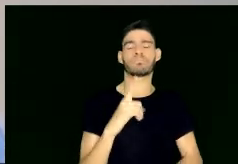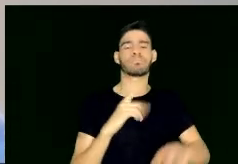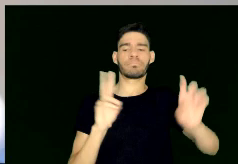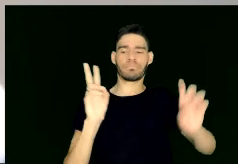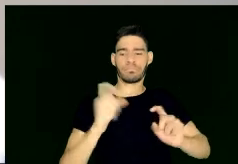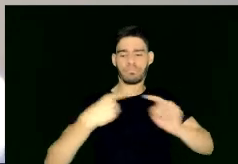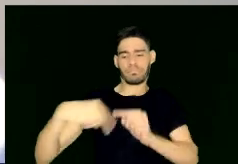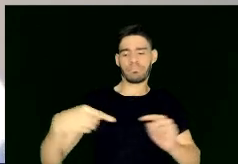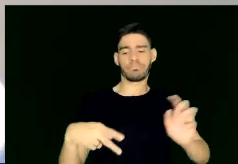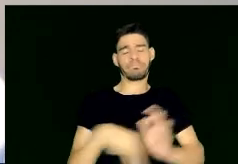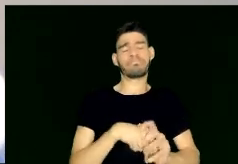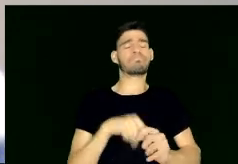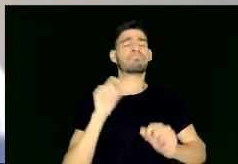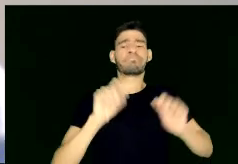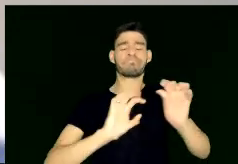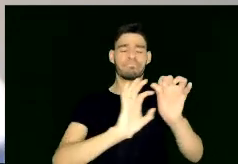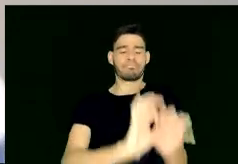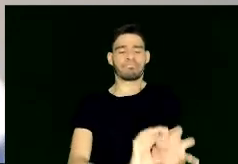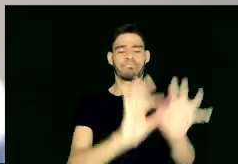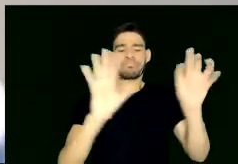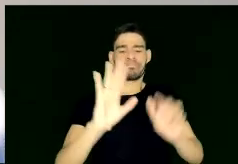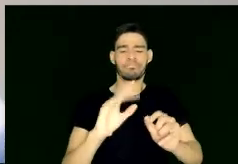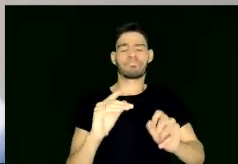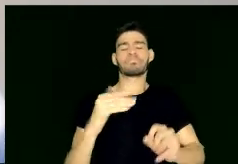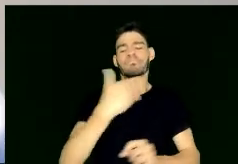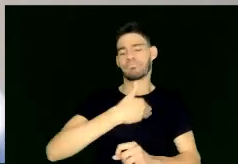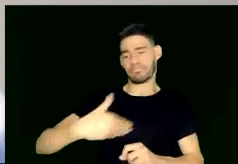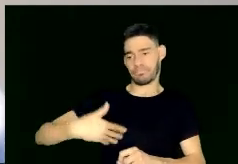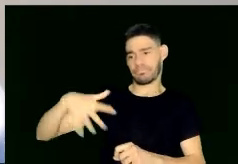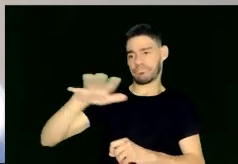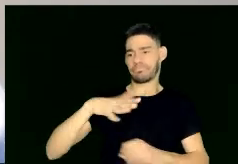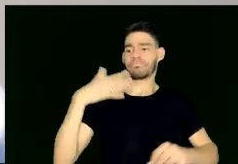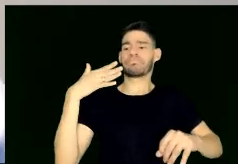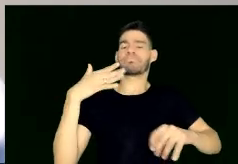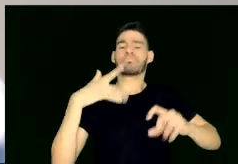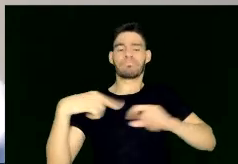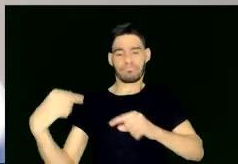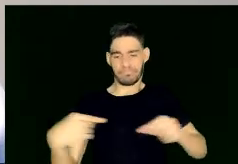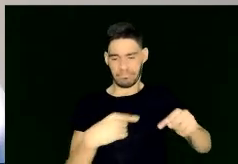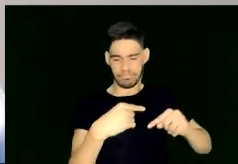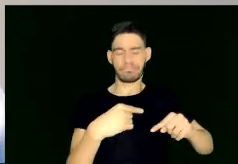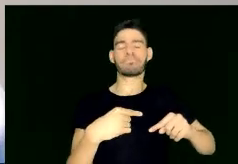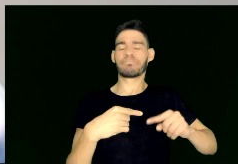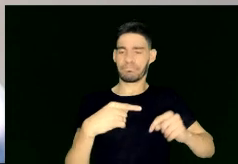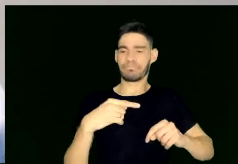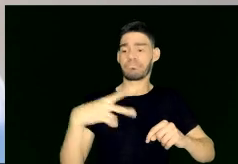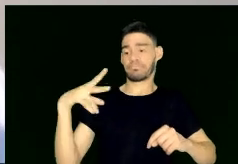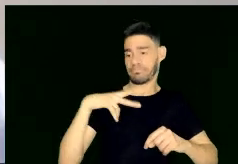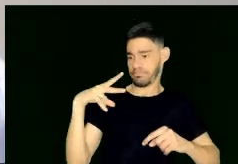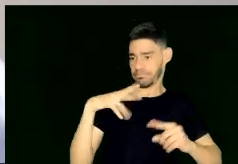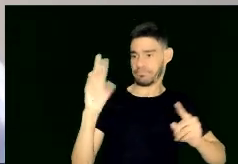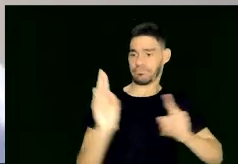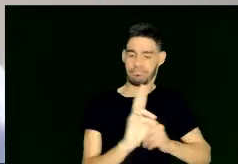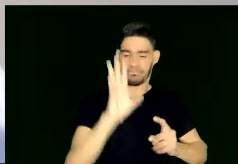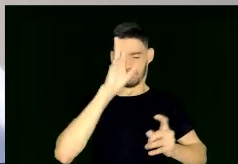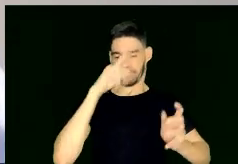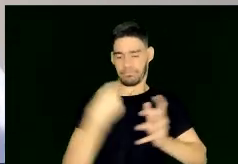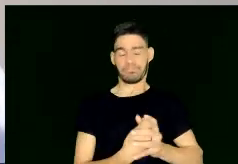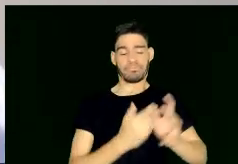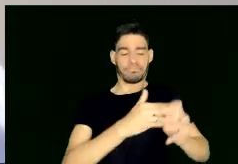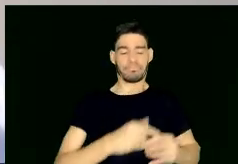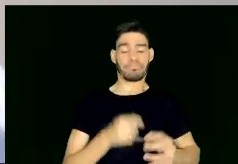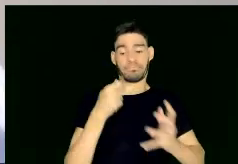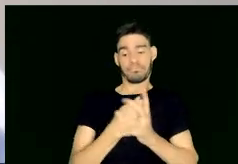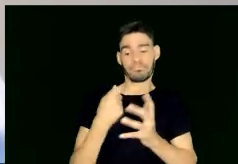exaustivamente tratam da matéria e que permitem ao poder público, então, interferir na relação privada e determinar